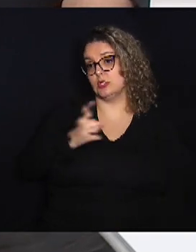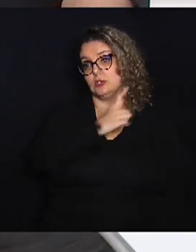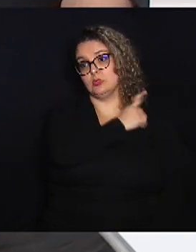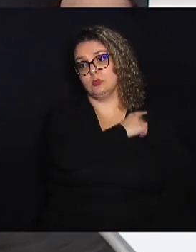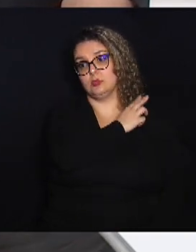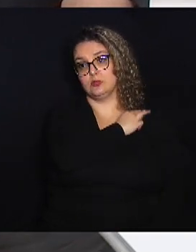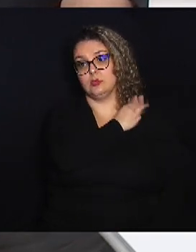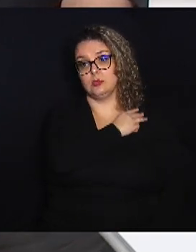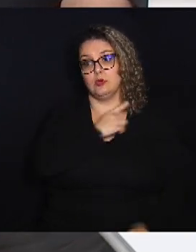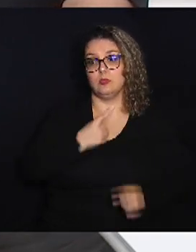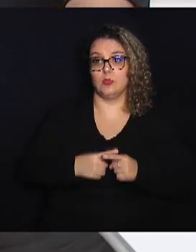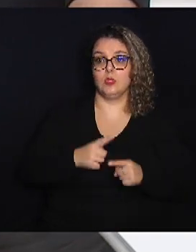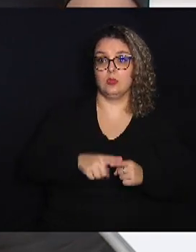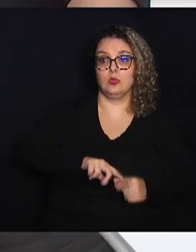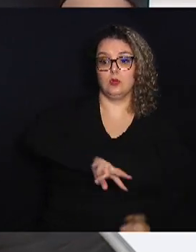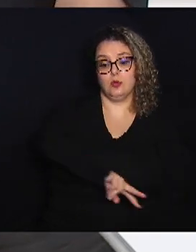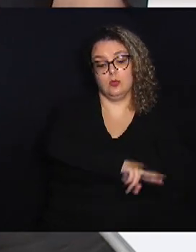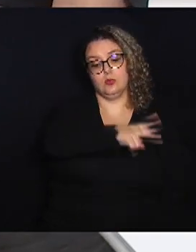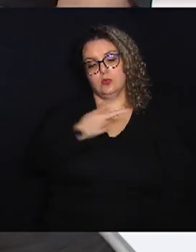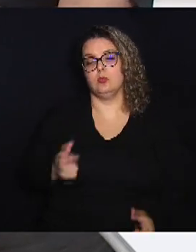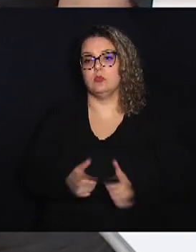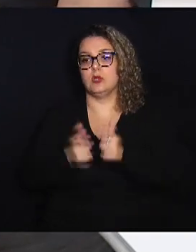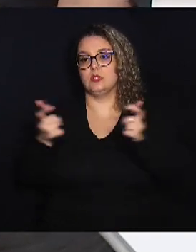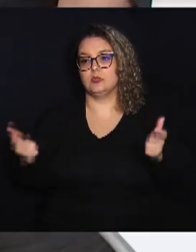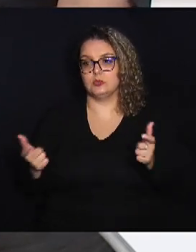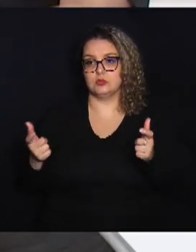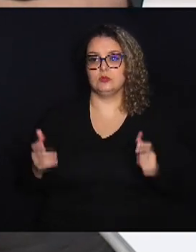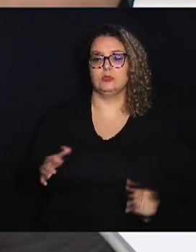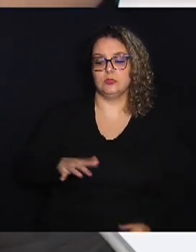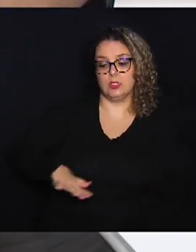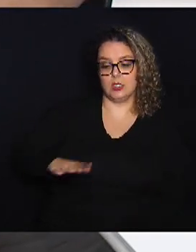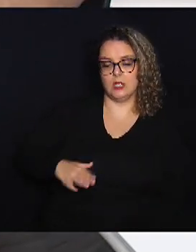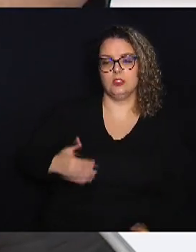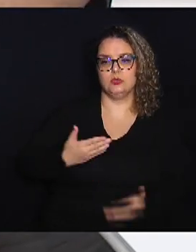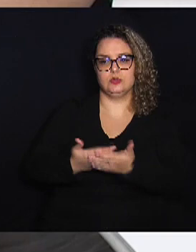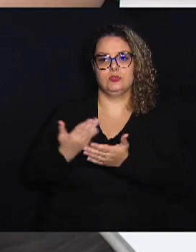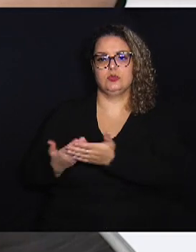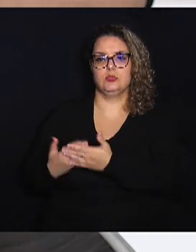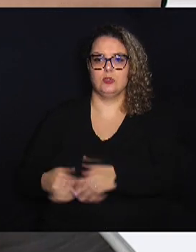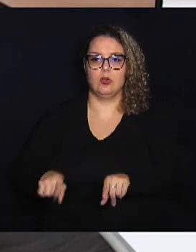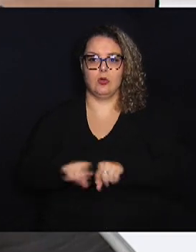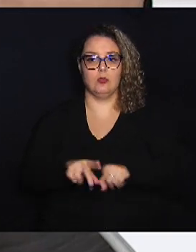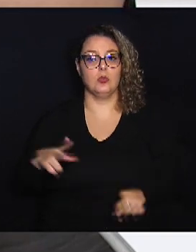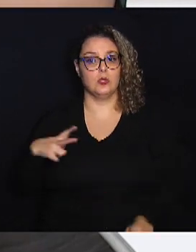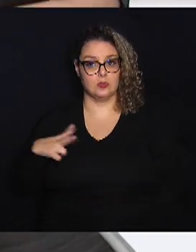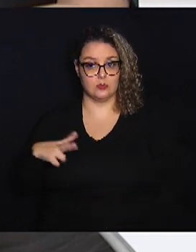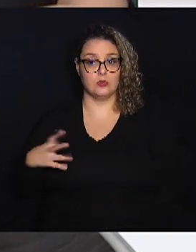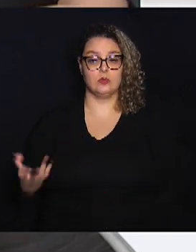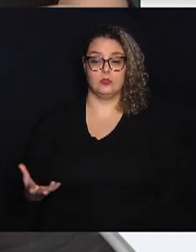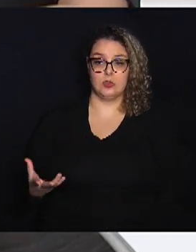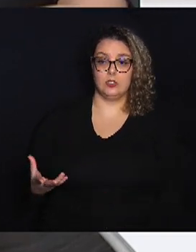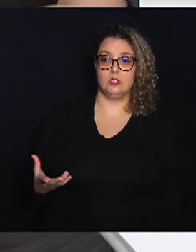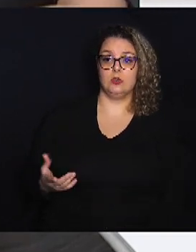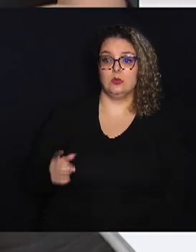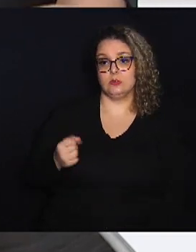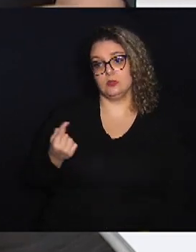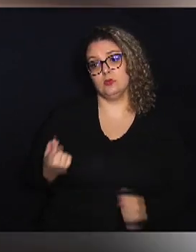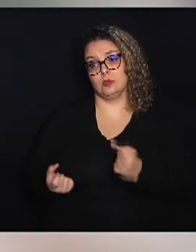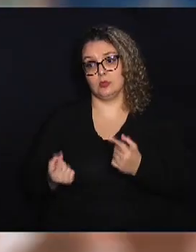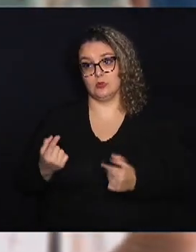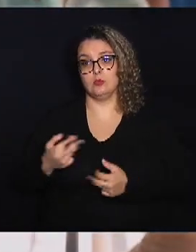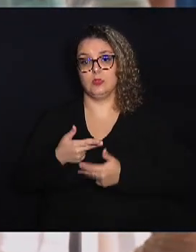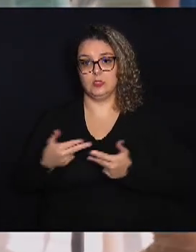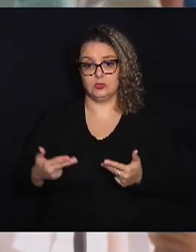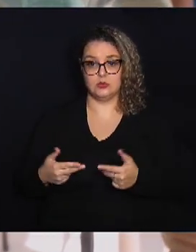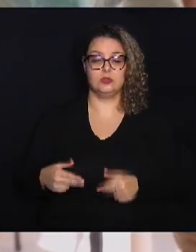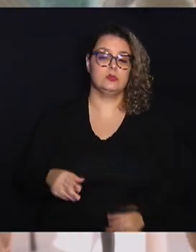porque é uma virada de chave muito grande, tanto na vida acadêmica do aluno, quanto na vida pessoal do aluno. Então é comum aparecerem algumas questões também